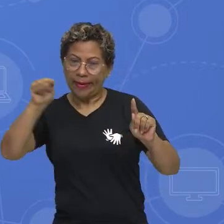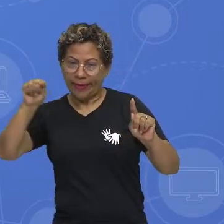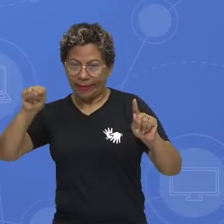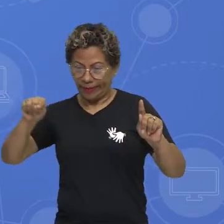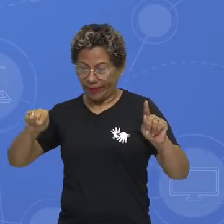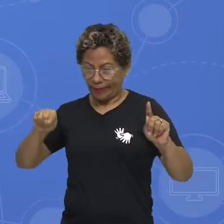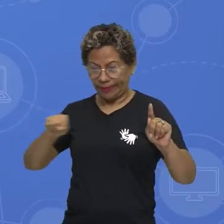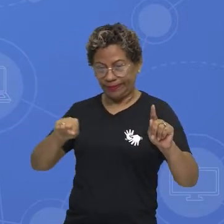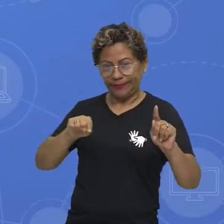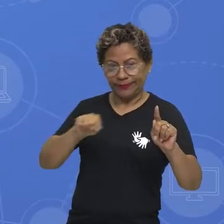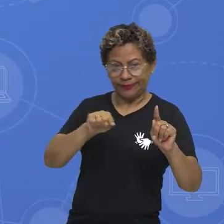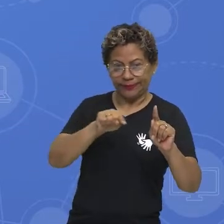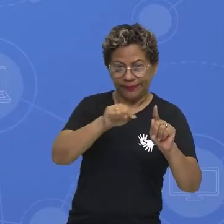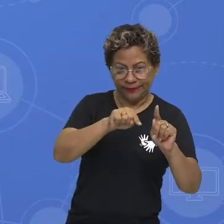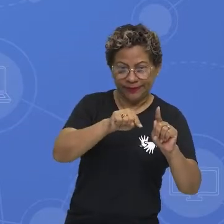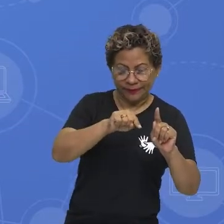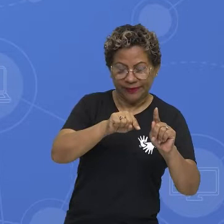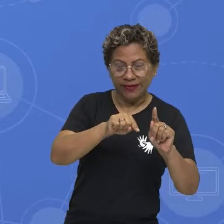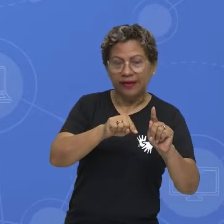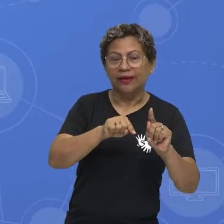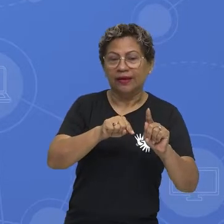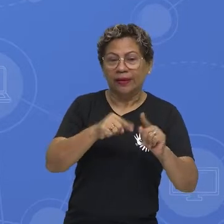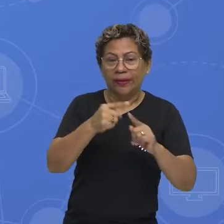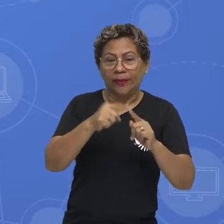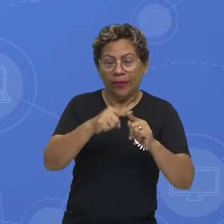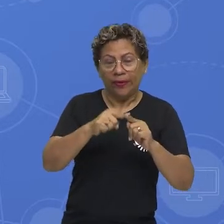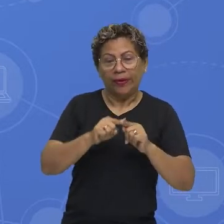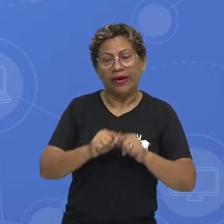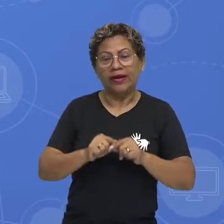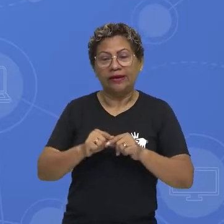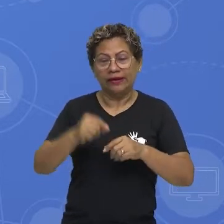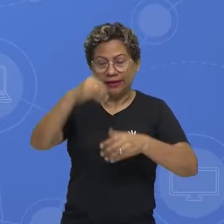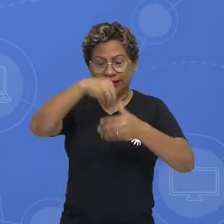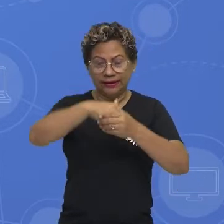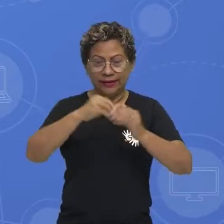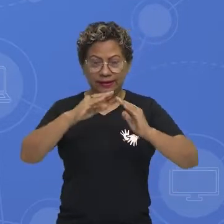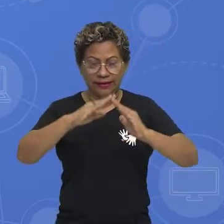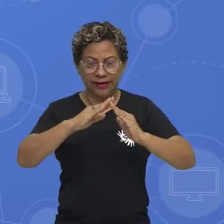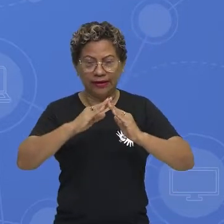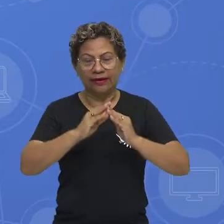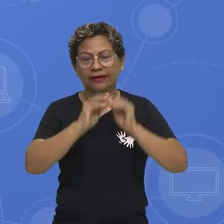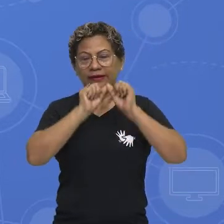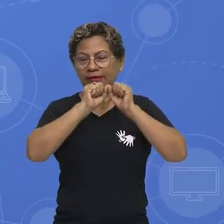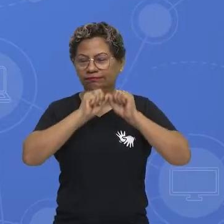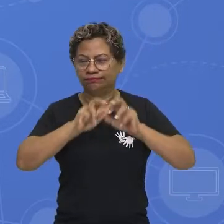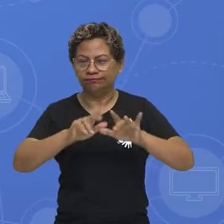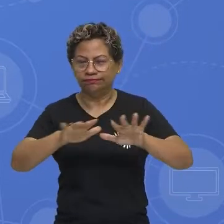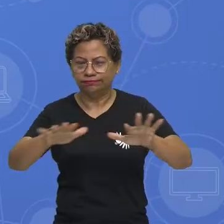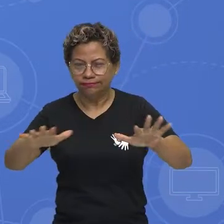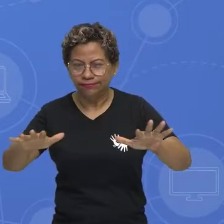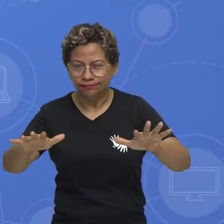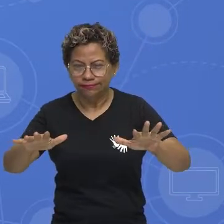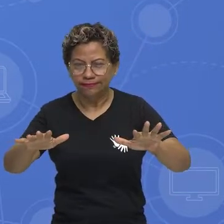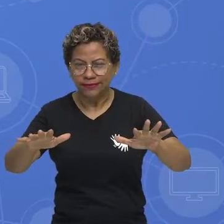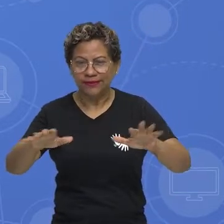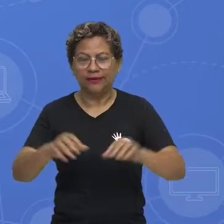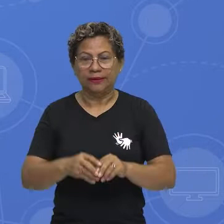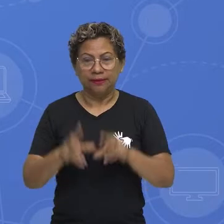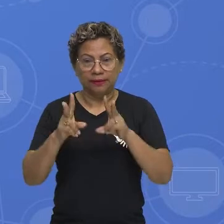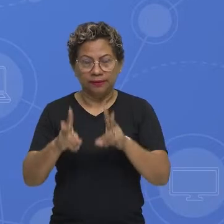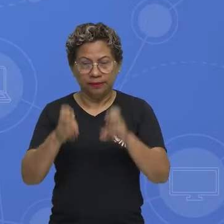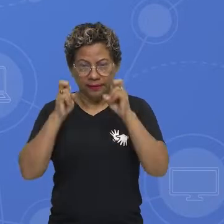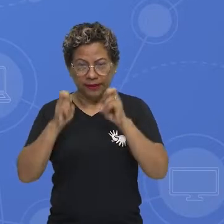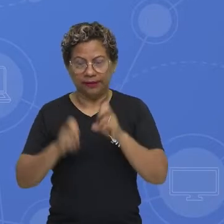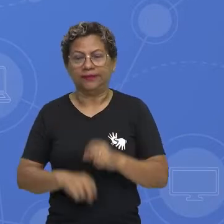para o consumo em nossas casas. Agora a eletricidade está pronta para ser consumida e é distribuída pelo quadro de força para